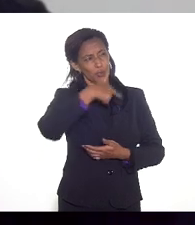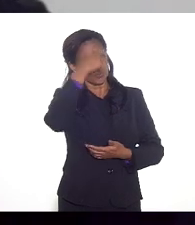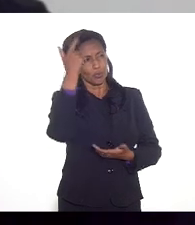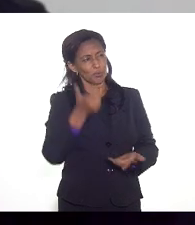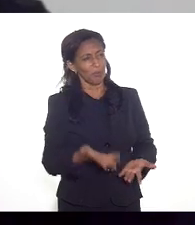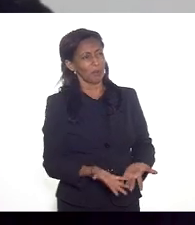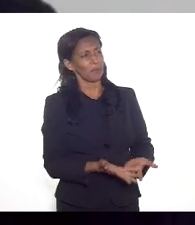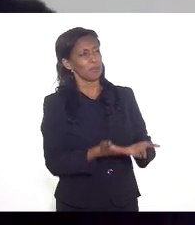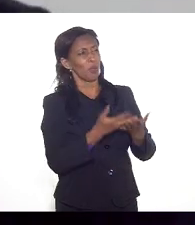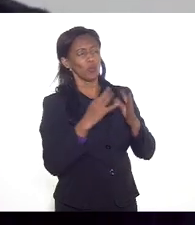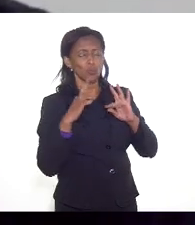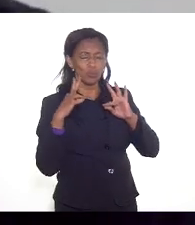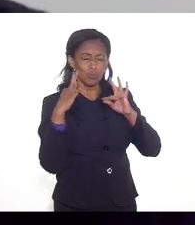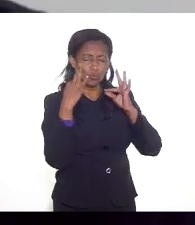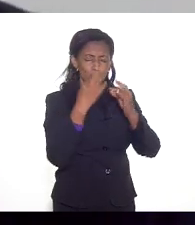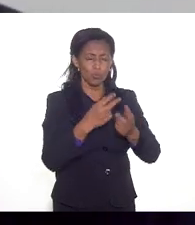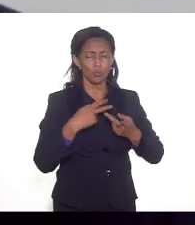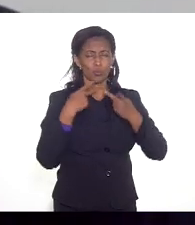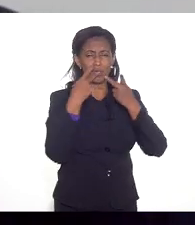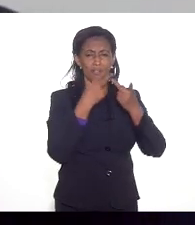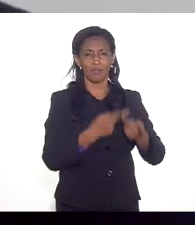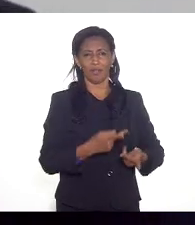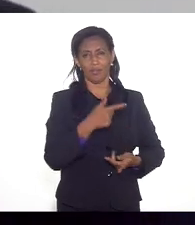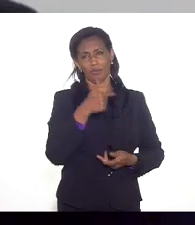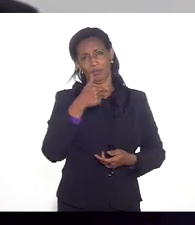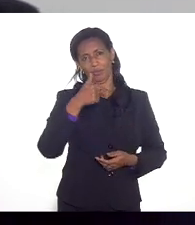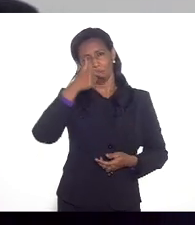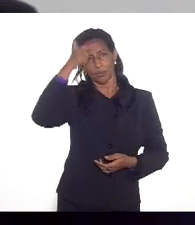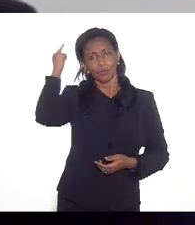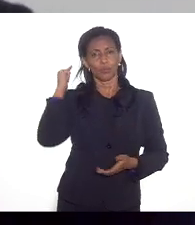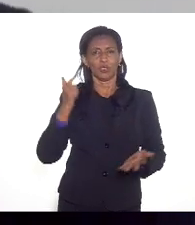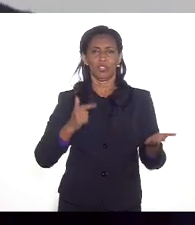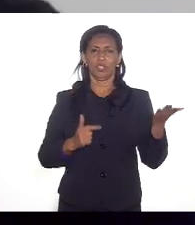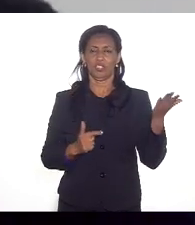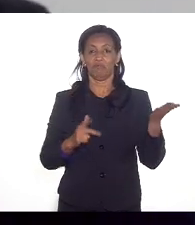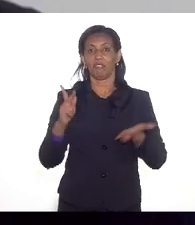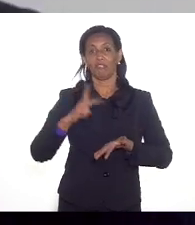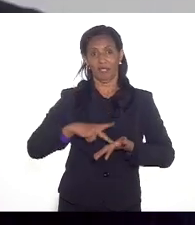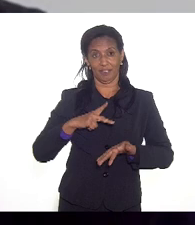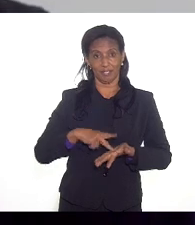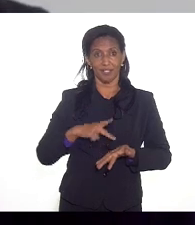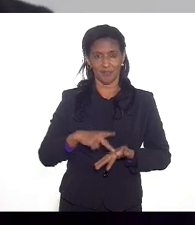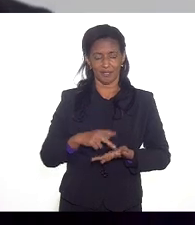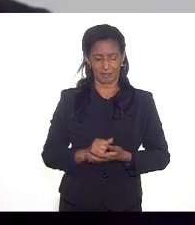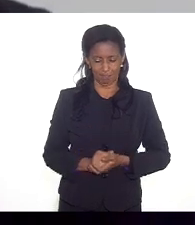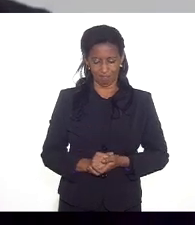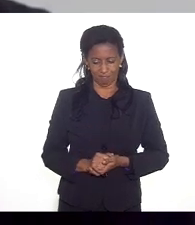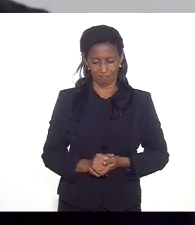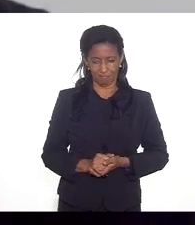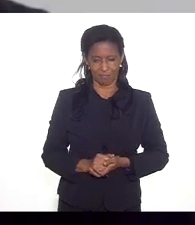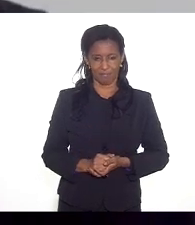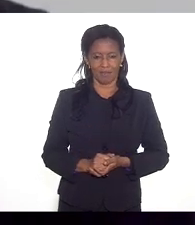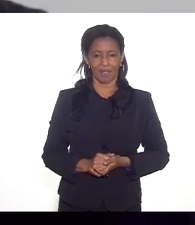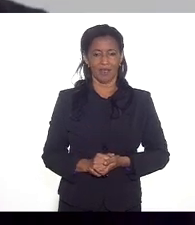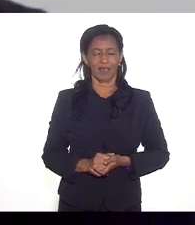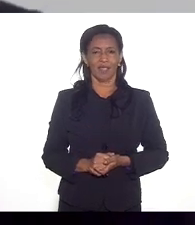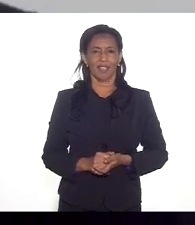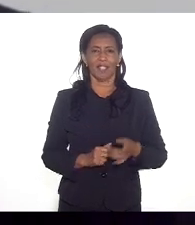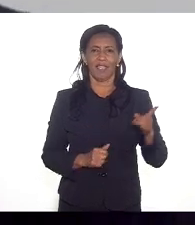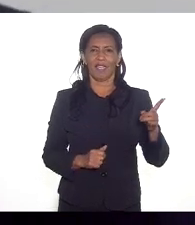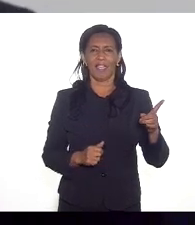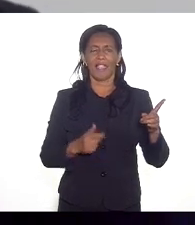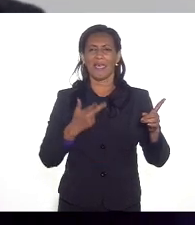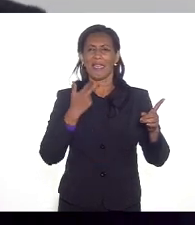realmente tudo que você falou do municipal é É verdade falar dela aliás falas Municipal não é